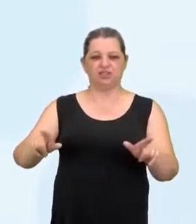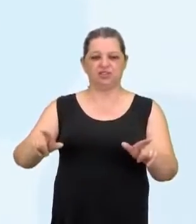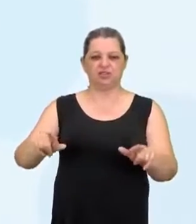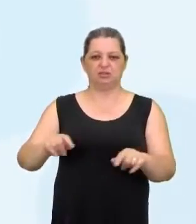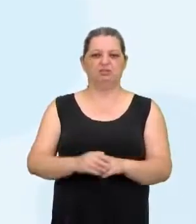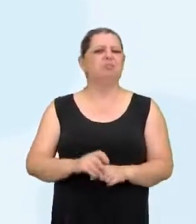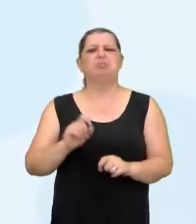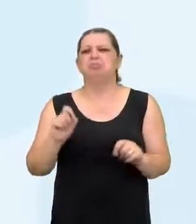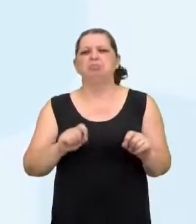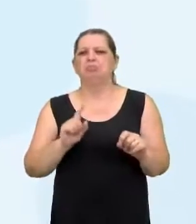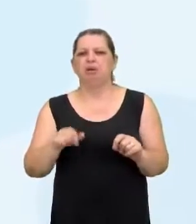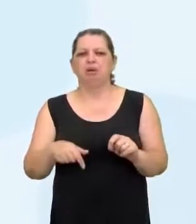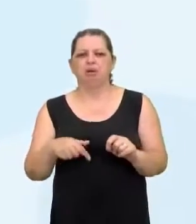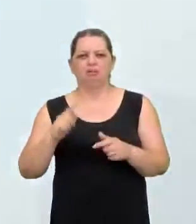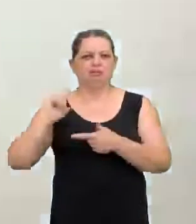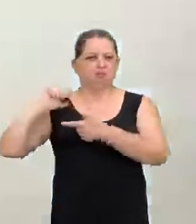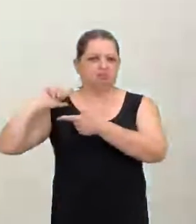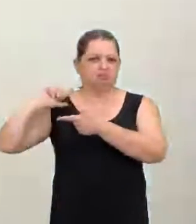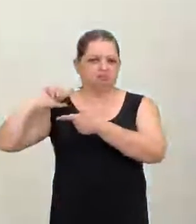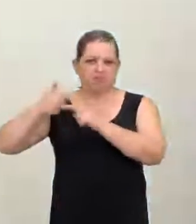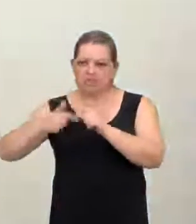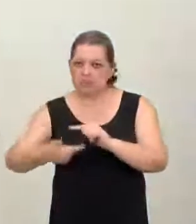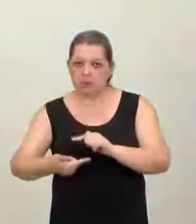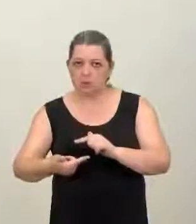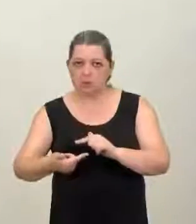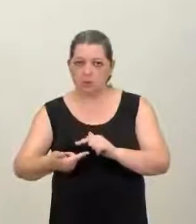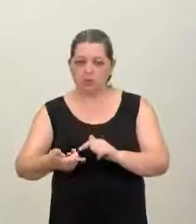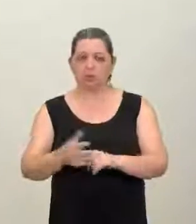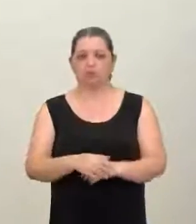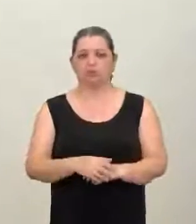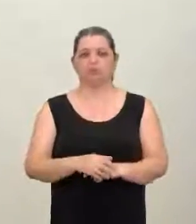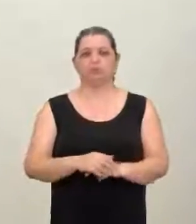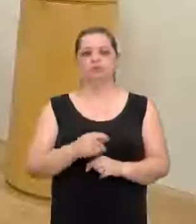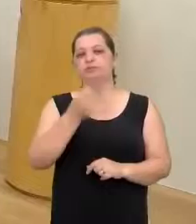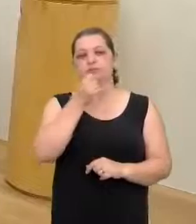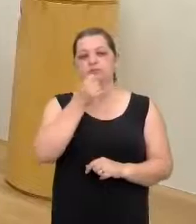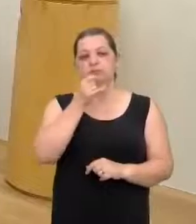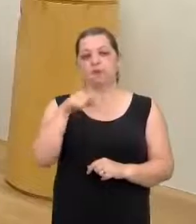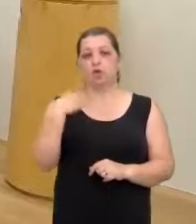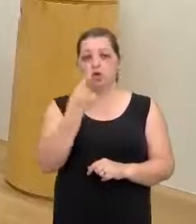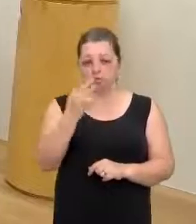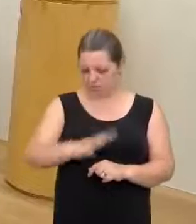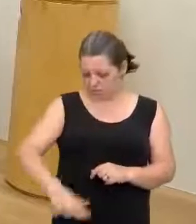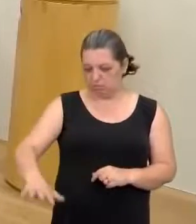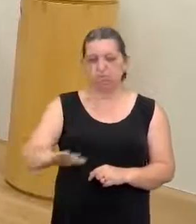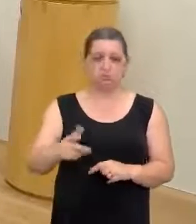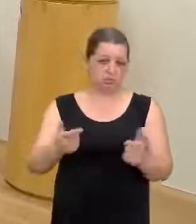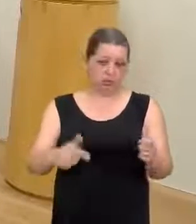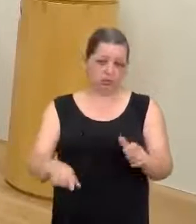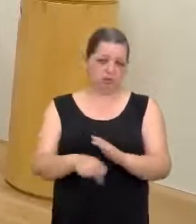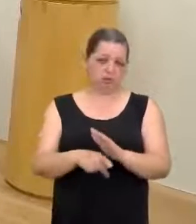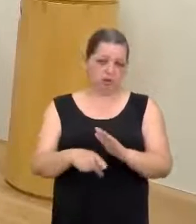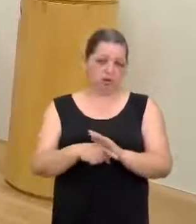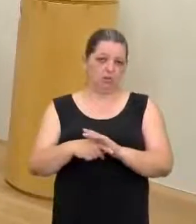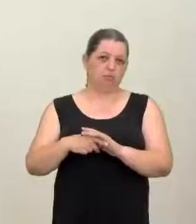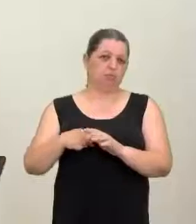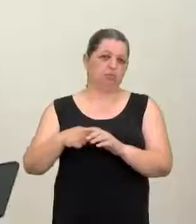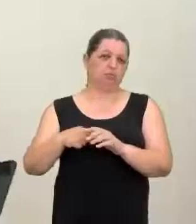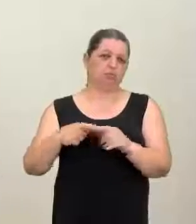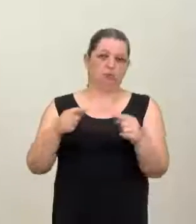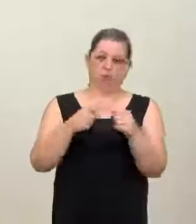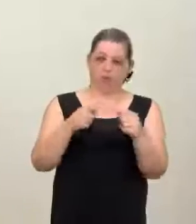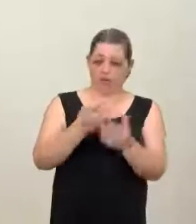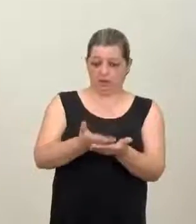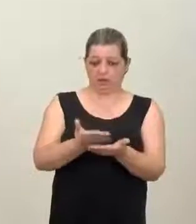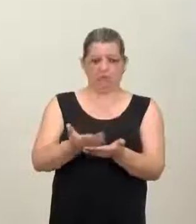não convencional? Seria isso. O que é isso? Então, nós estamos aqui num espaço convencional para aula. Mas se a gente